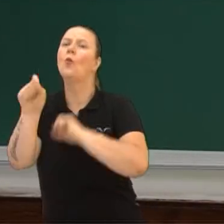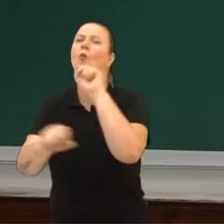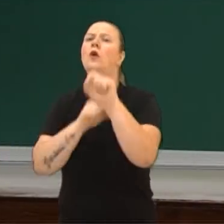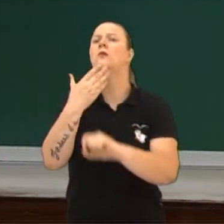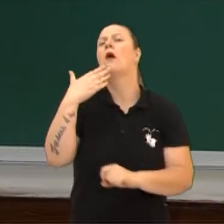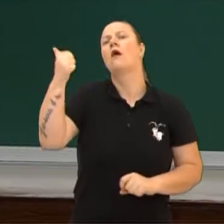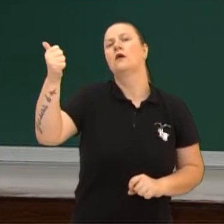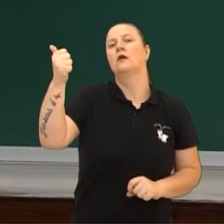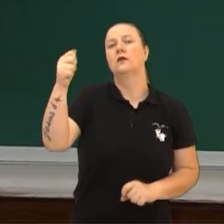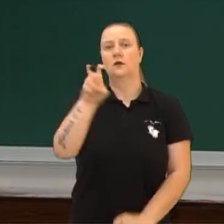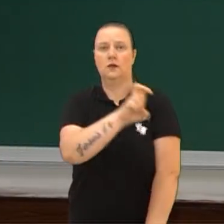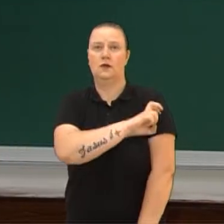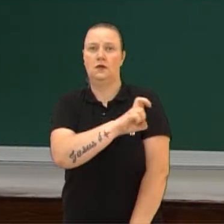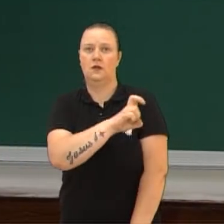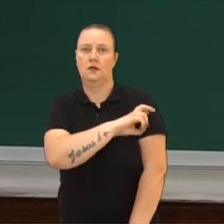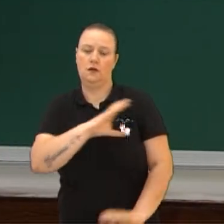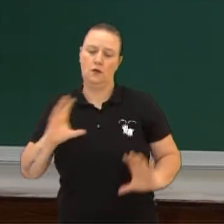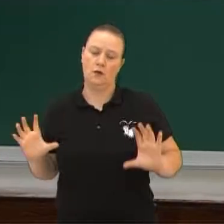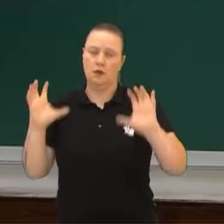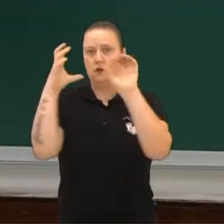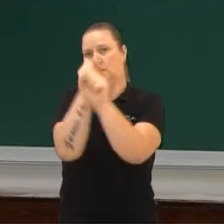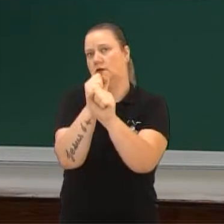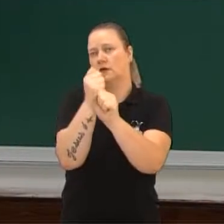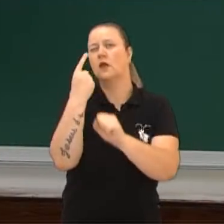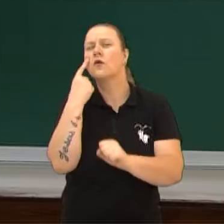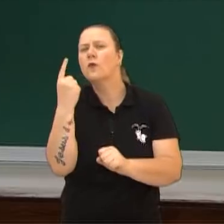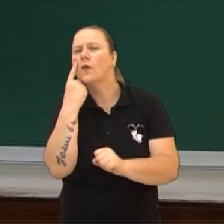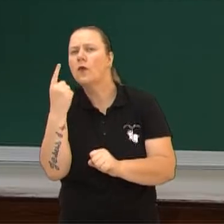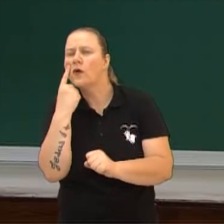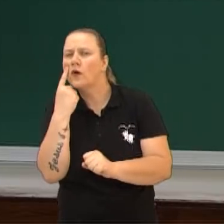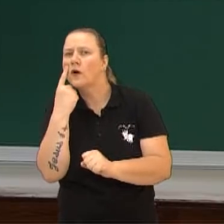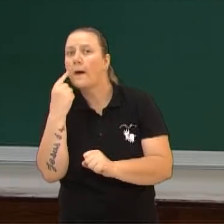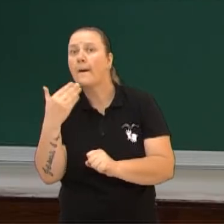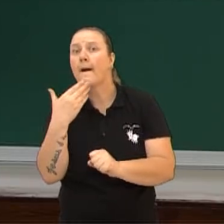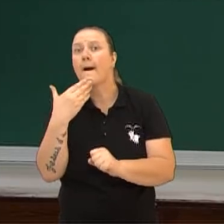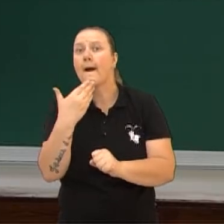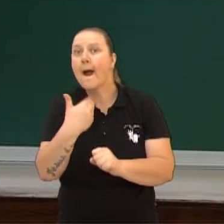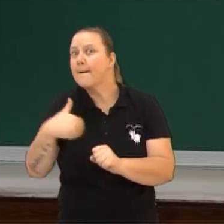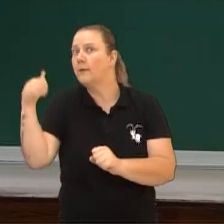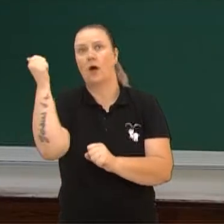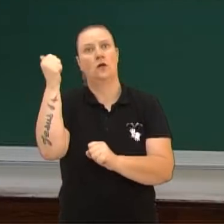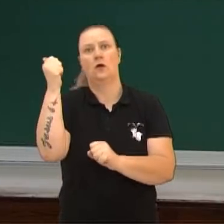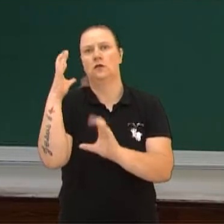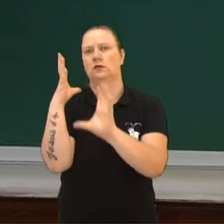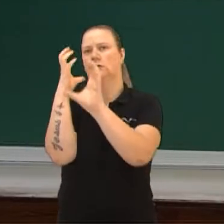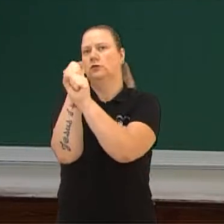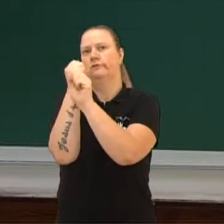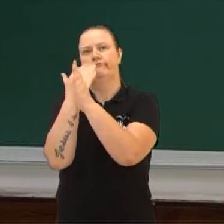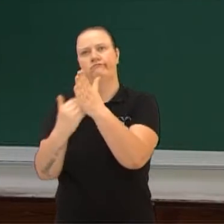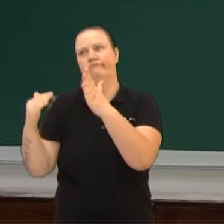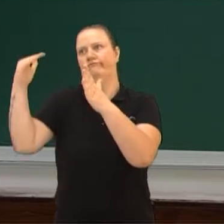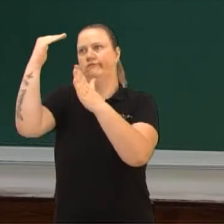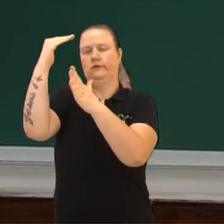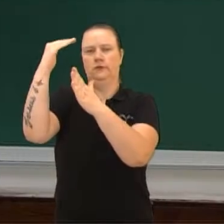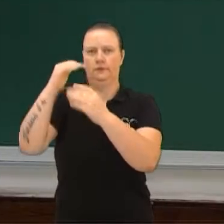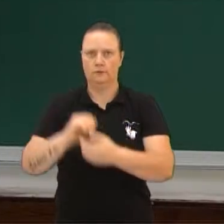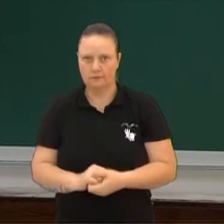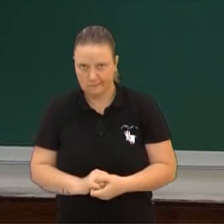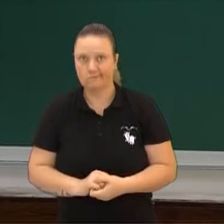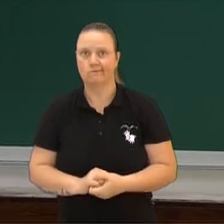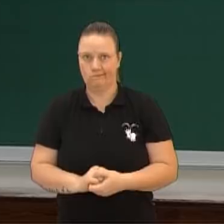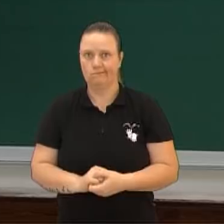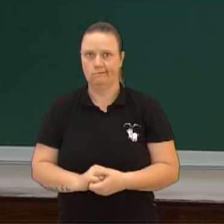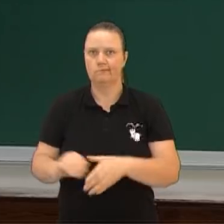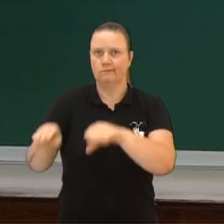foi o quinto ano, porque se eu somar essas duas, vocês vão verificar quem teve o maior desempenho. Vocês vão comparar entre as três qual foi a